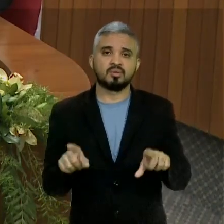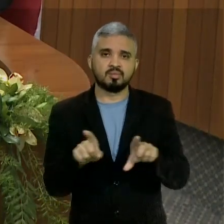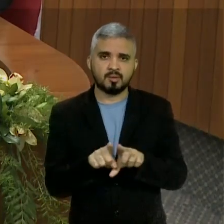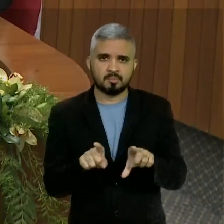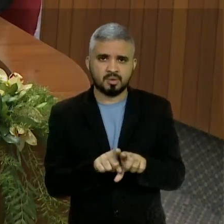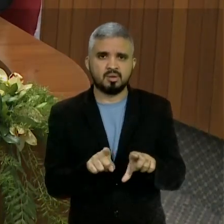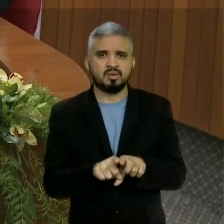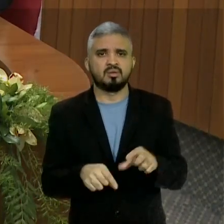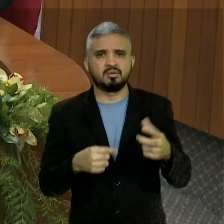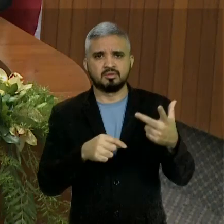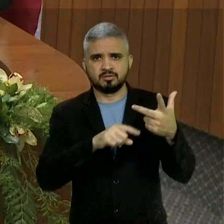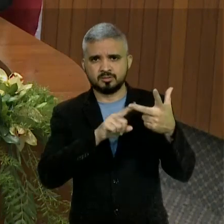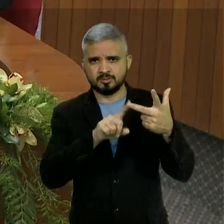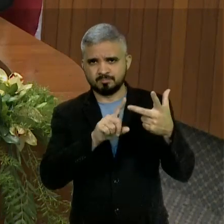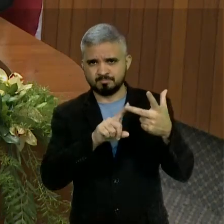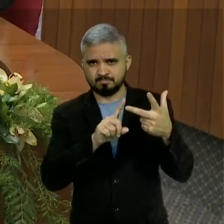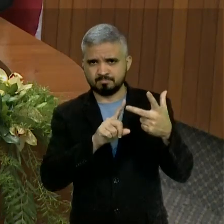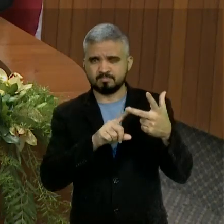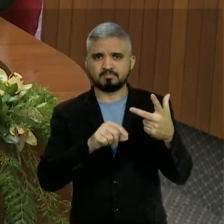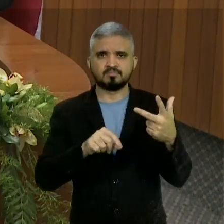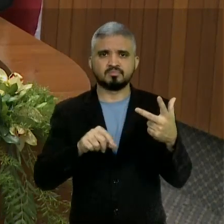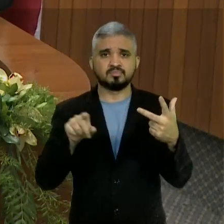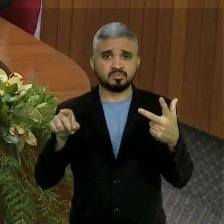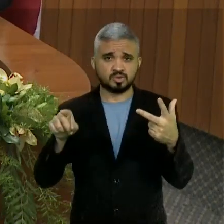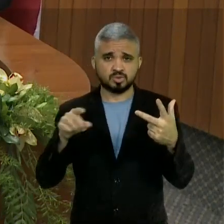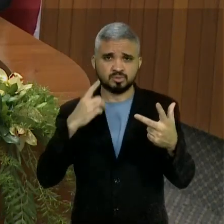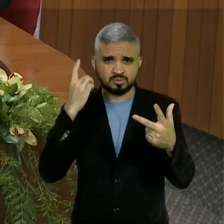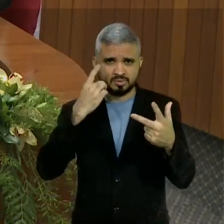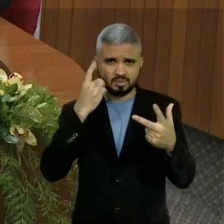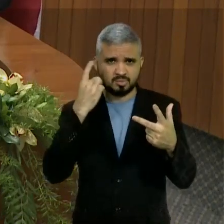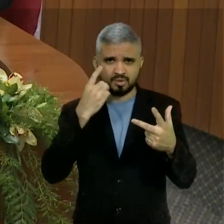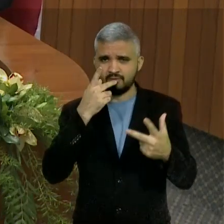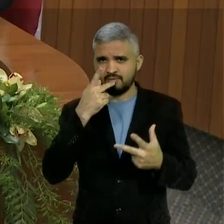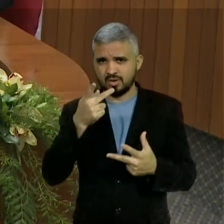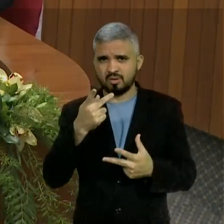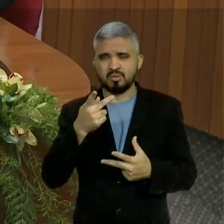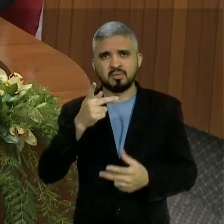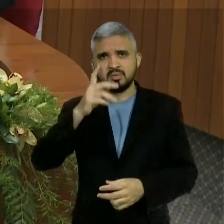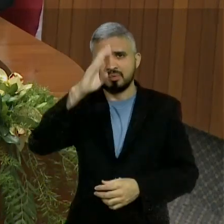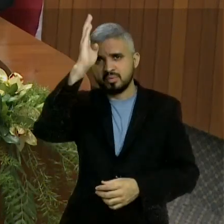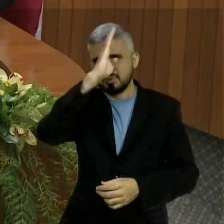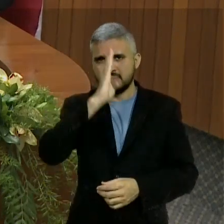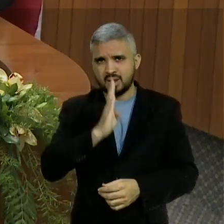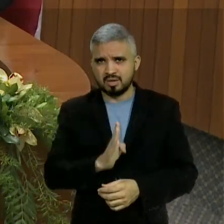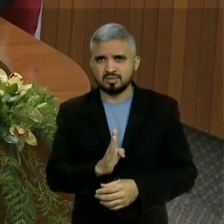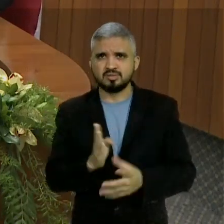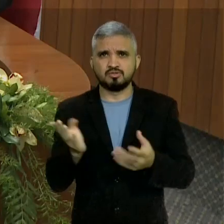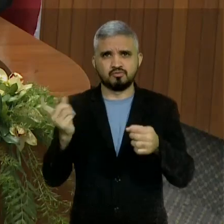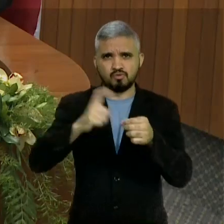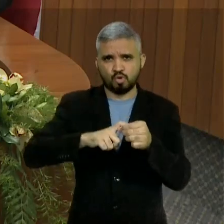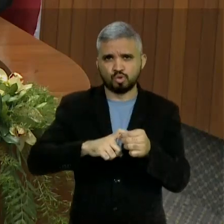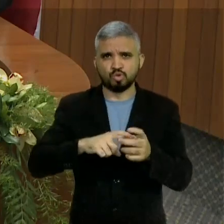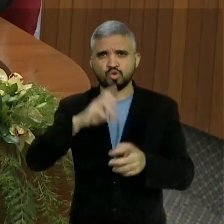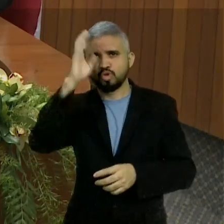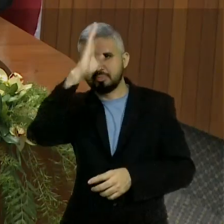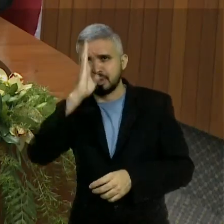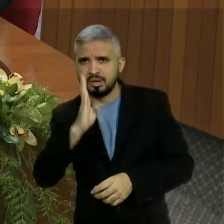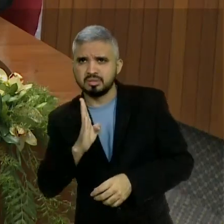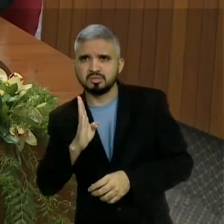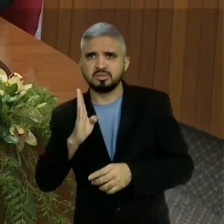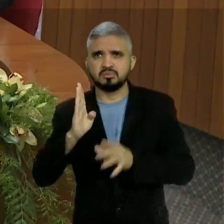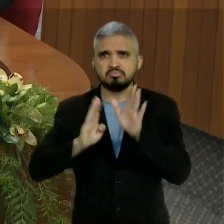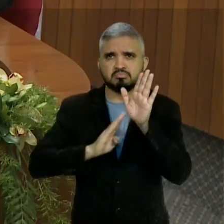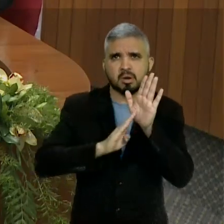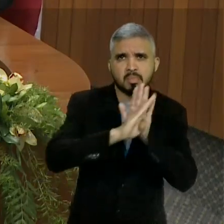reflexão foi dito aqui pelo colega que o Brasil o Brasil voltou o Brasil avançou